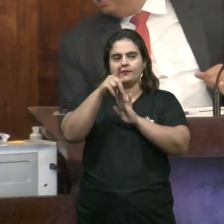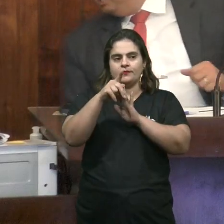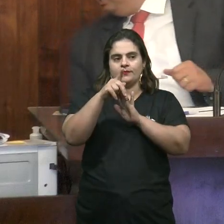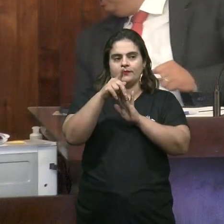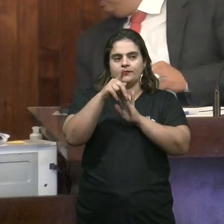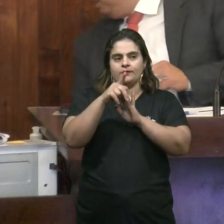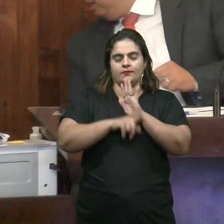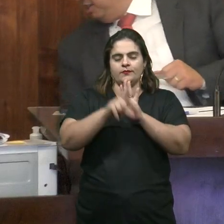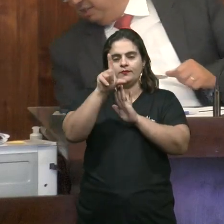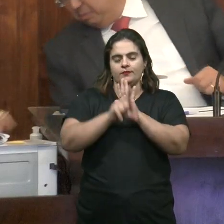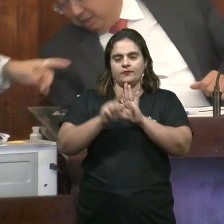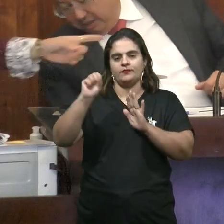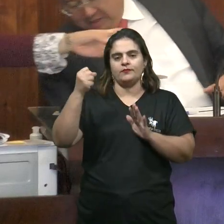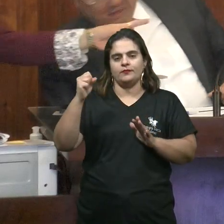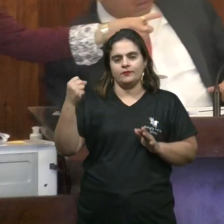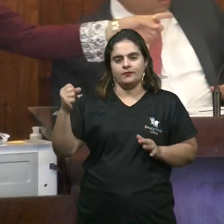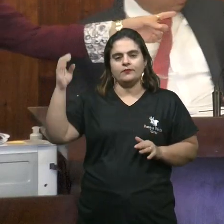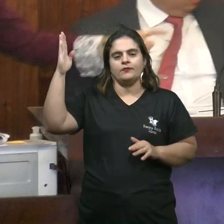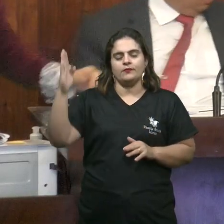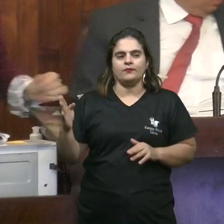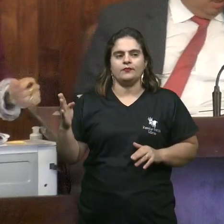o projeto de lei.